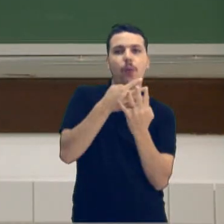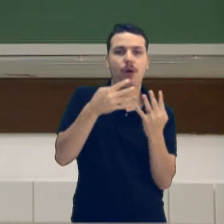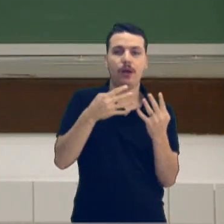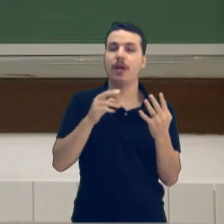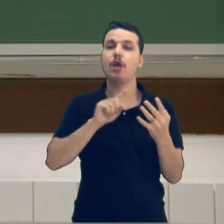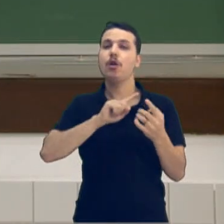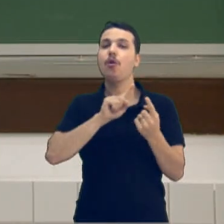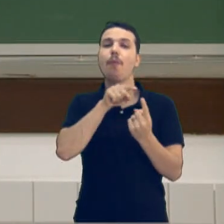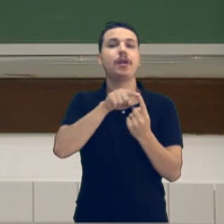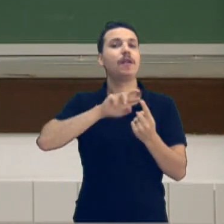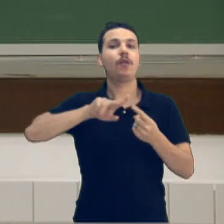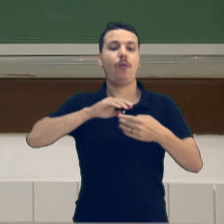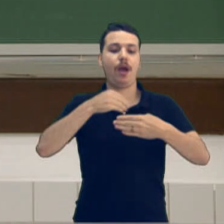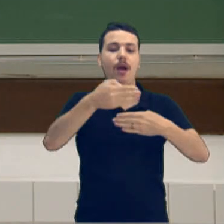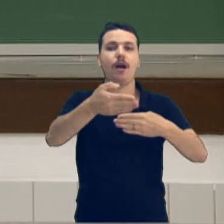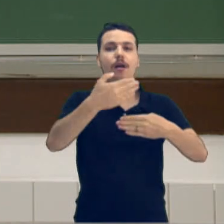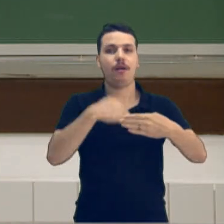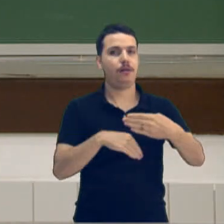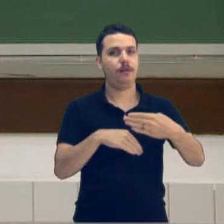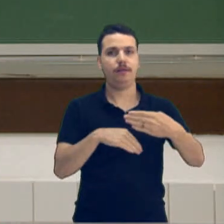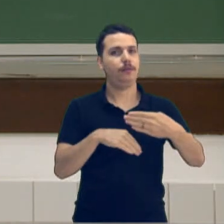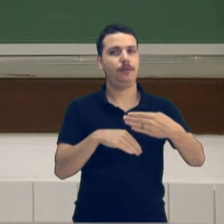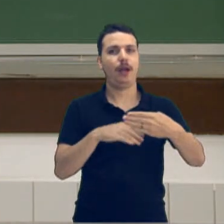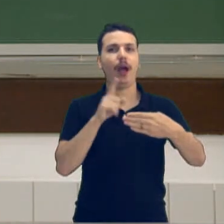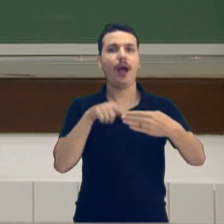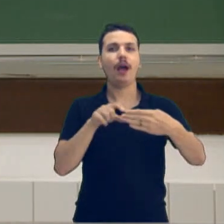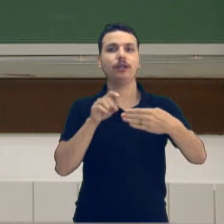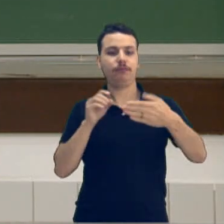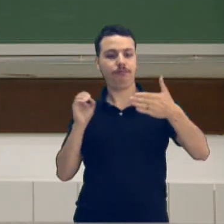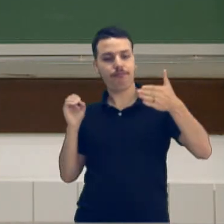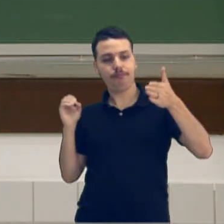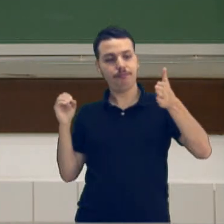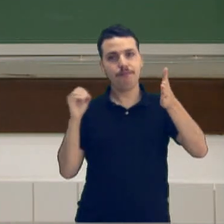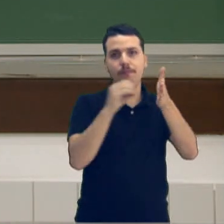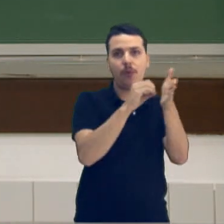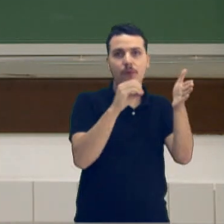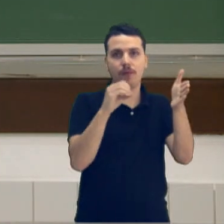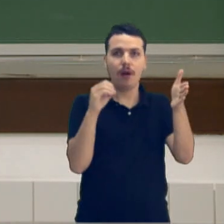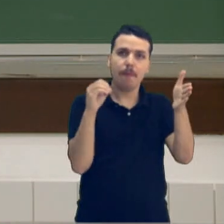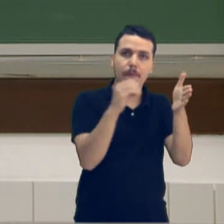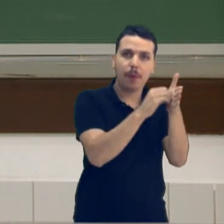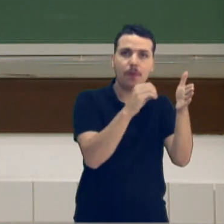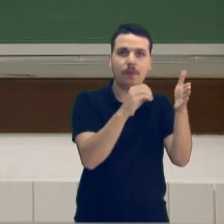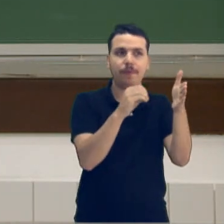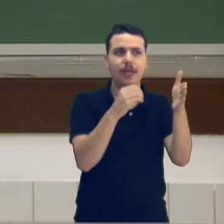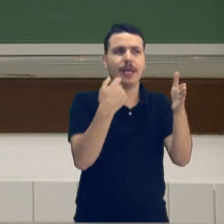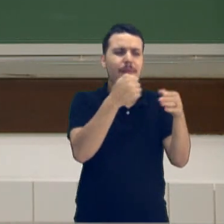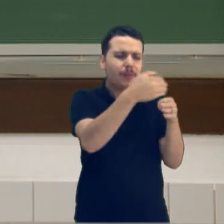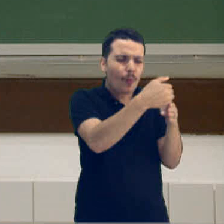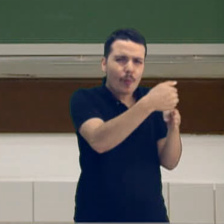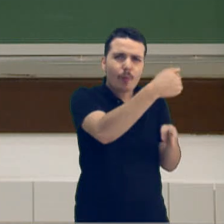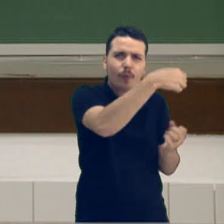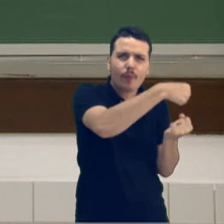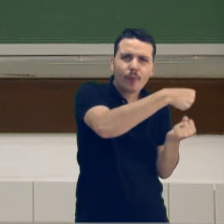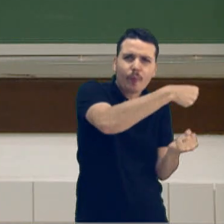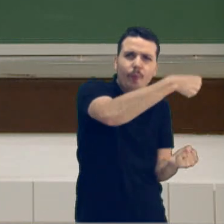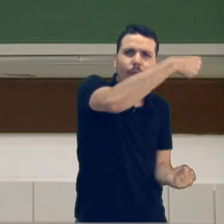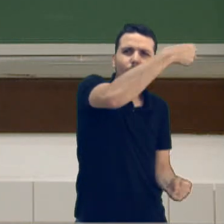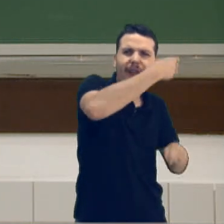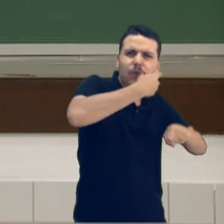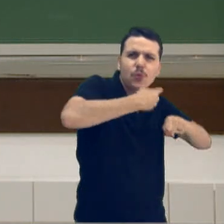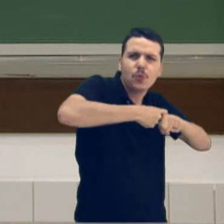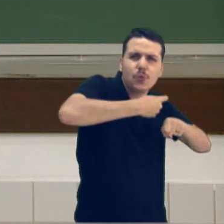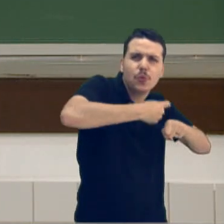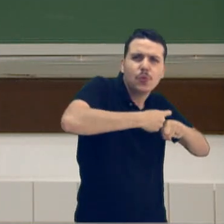separar quadra, separar espaço, separar campo. Ela serve mesmo para absorver e ela tem que estar muito rígida,